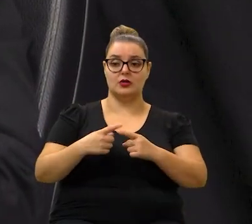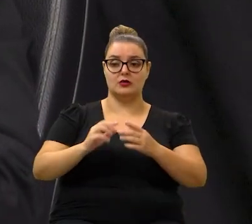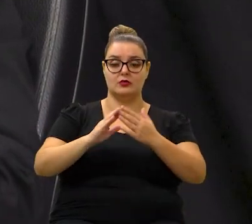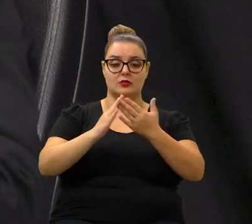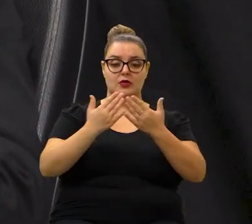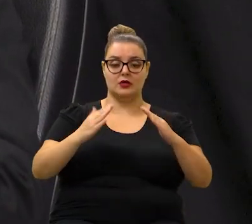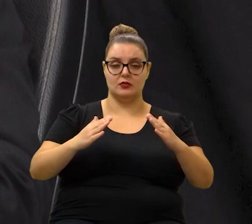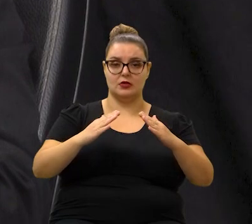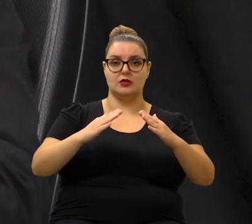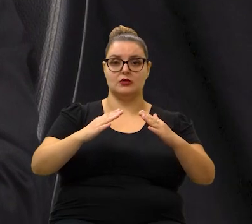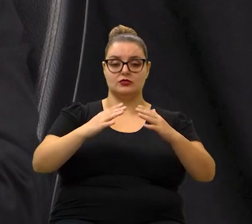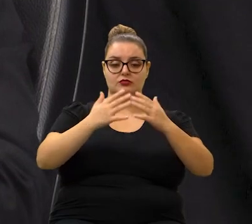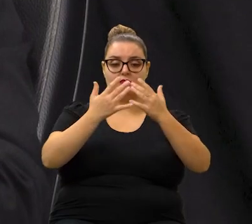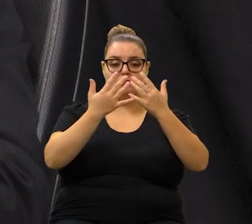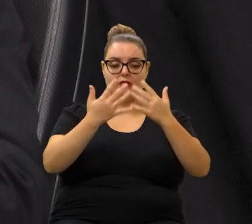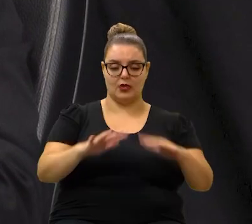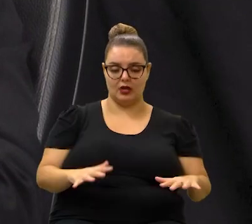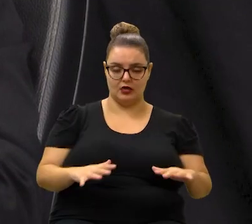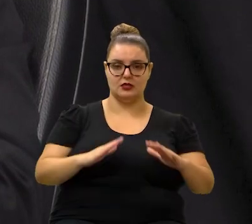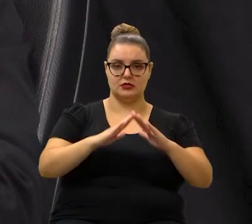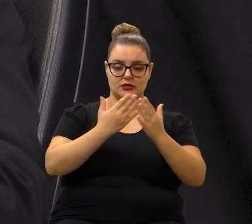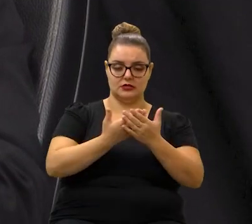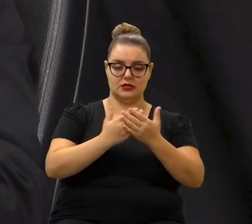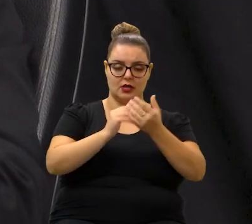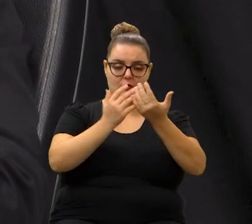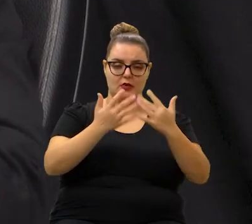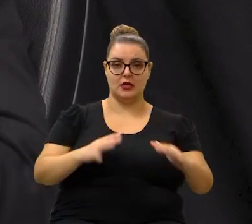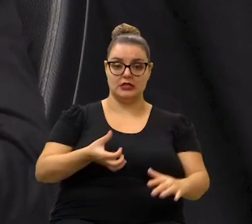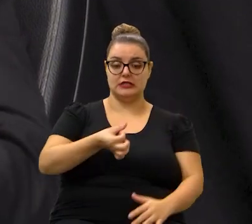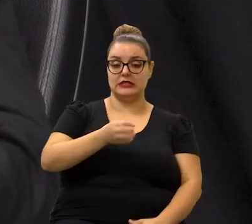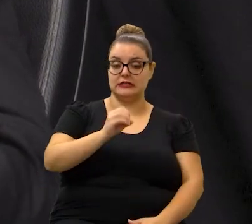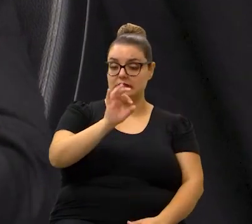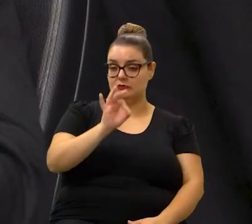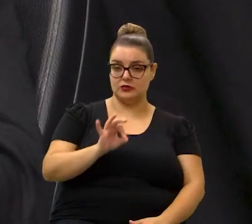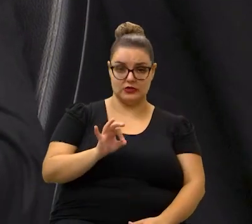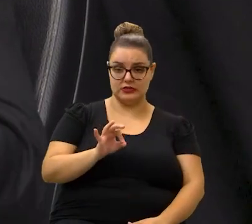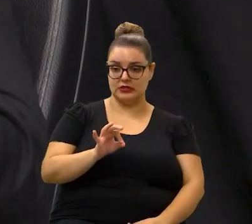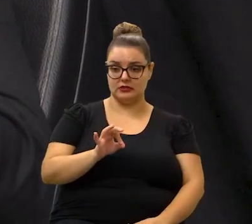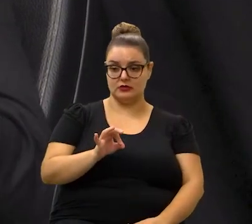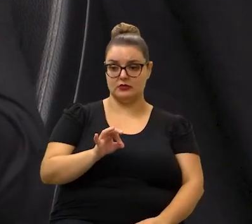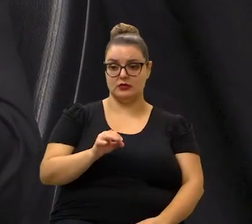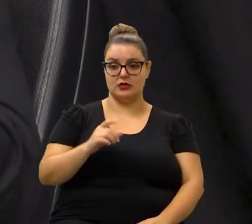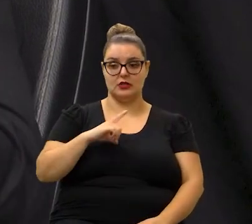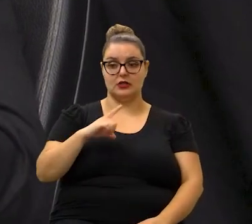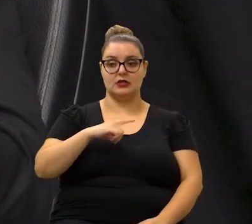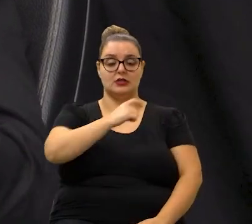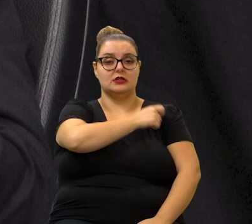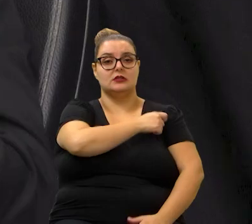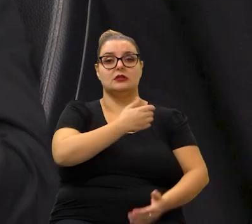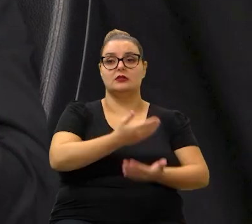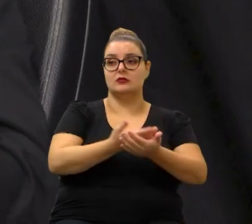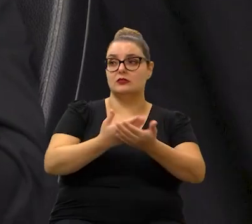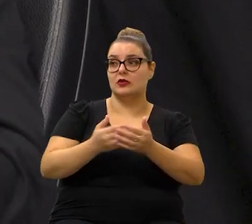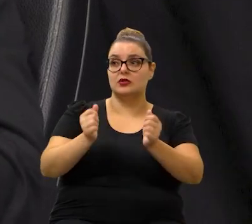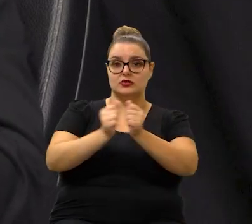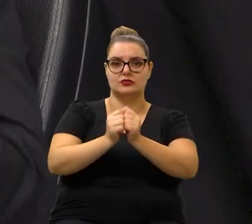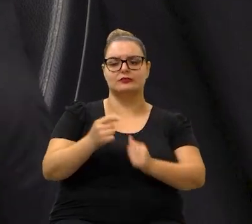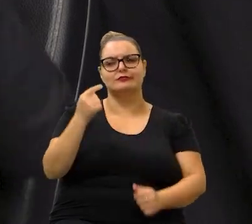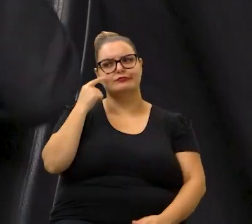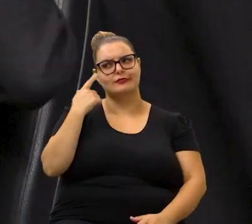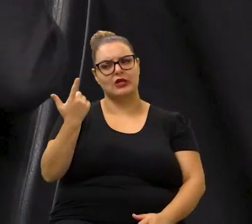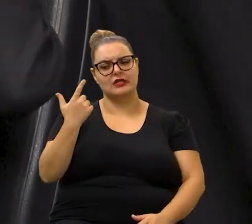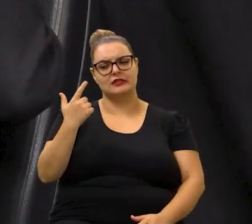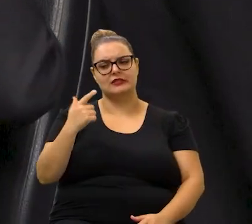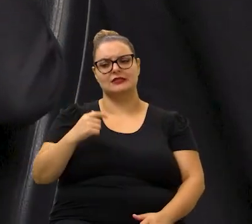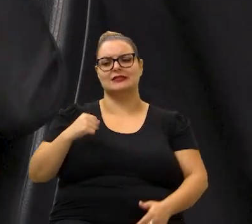praticamente 60% da escola antiga e tendo aula simultâneamente imagina a